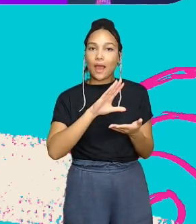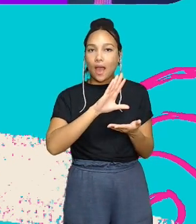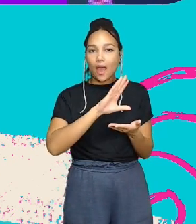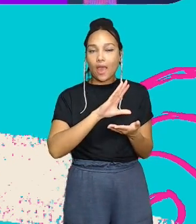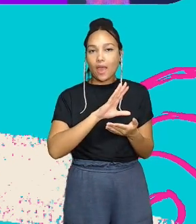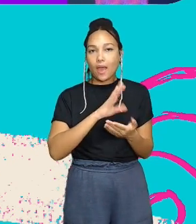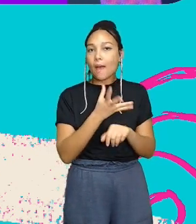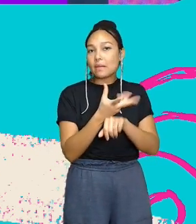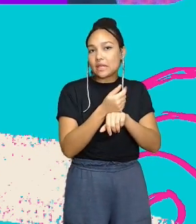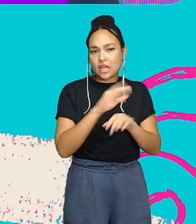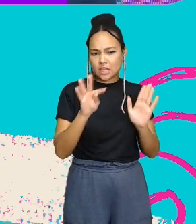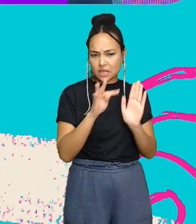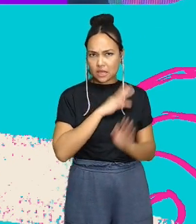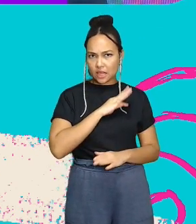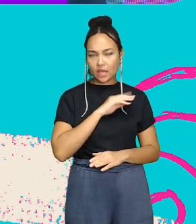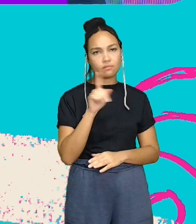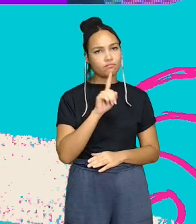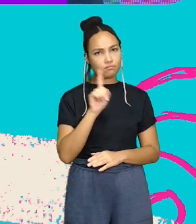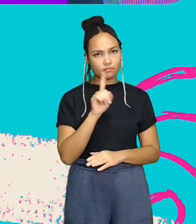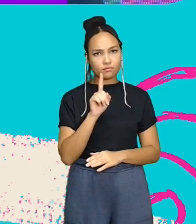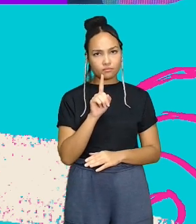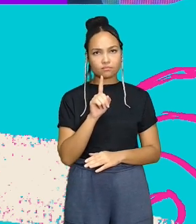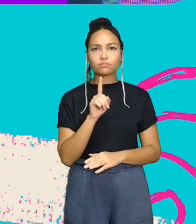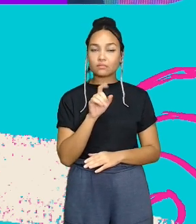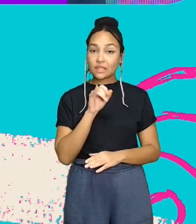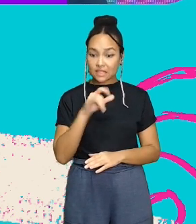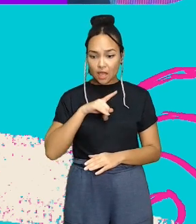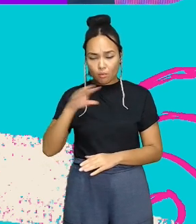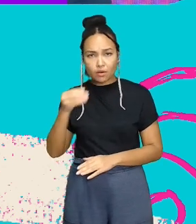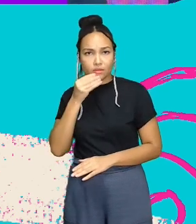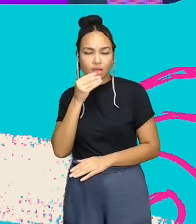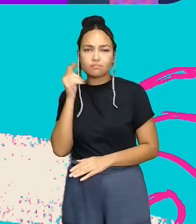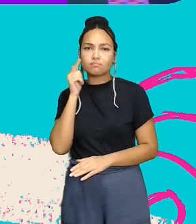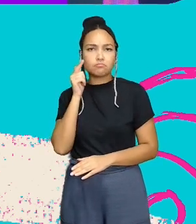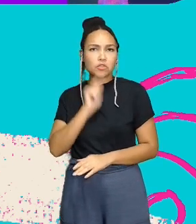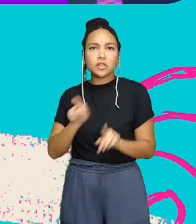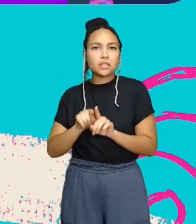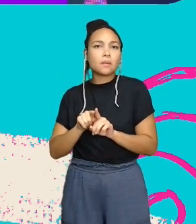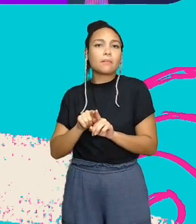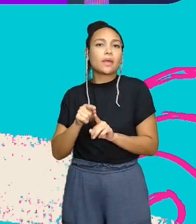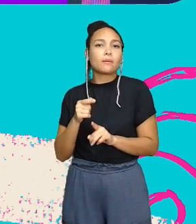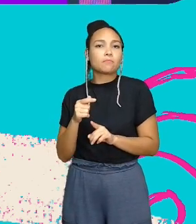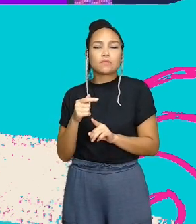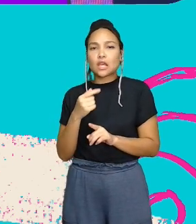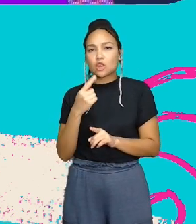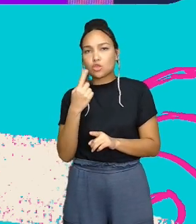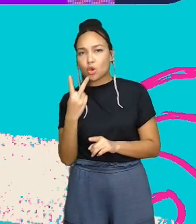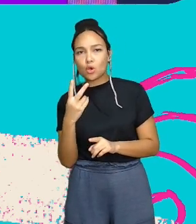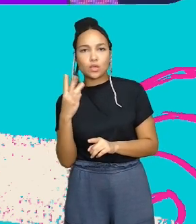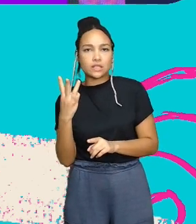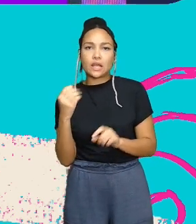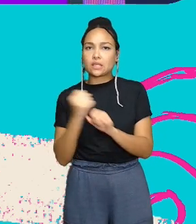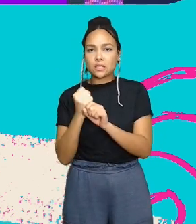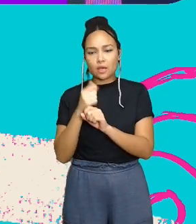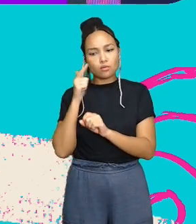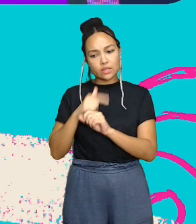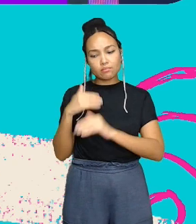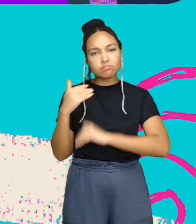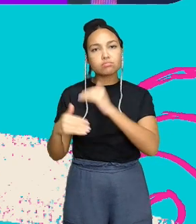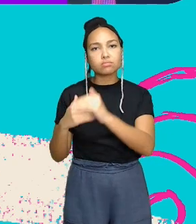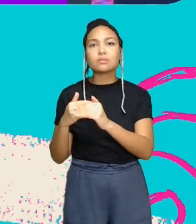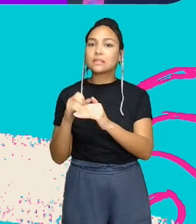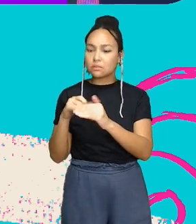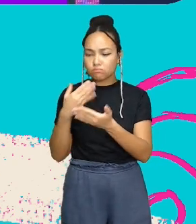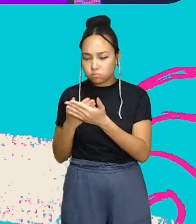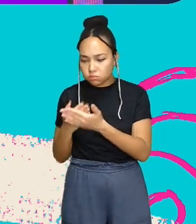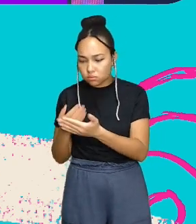Essas, a gente, desde que tenha oportunidade, ele consegue desenvolver em 1, 2, 3 anos, se ele pegar ali e estudar. Mas